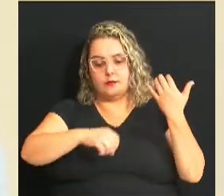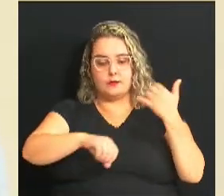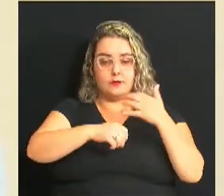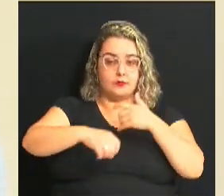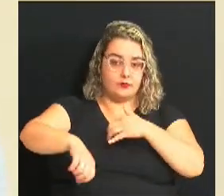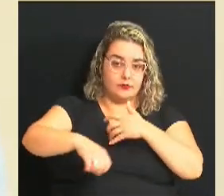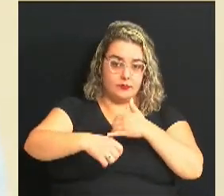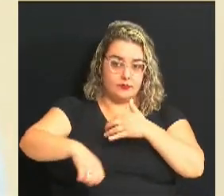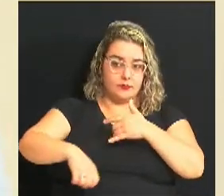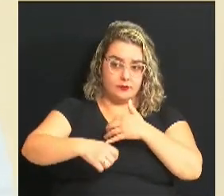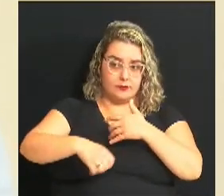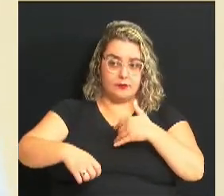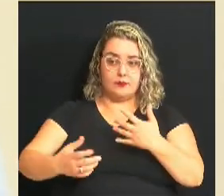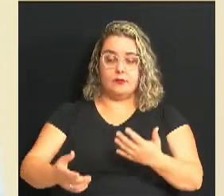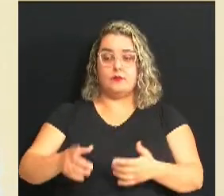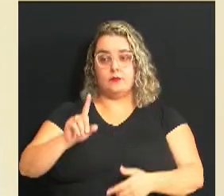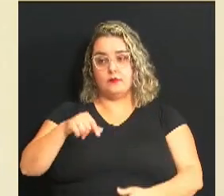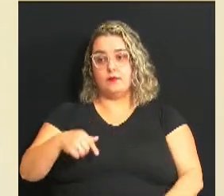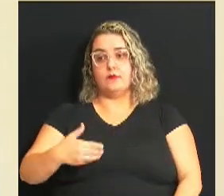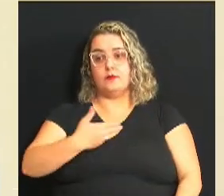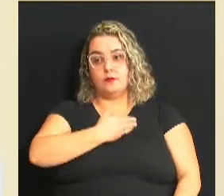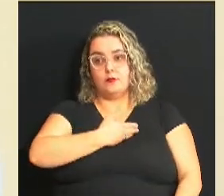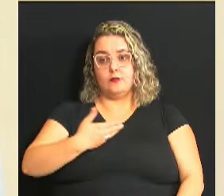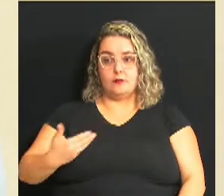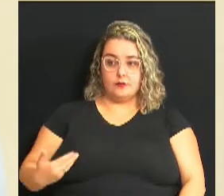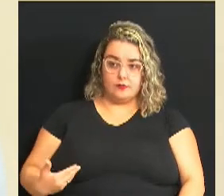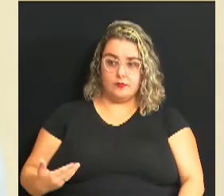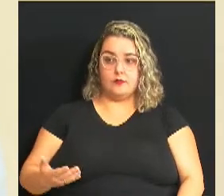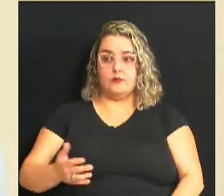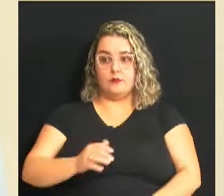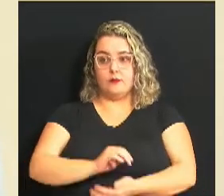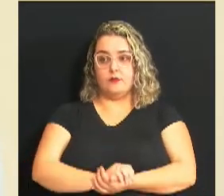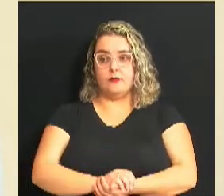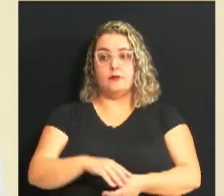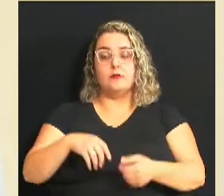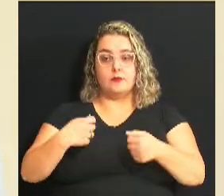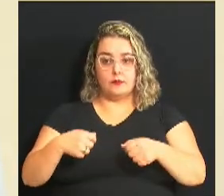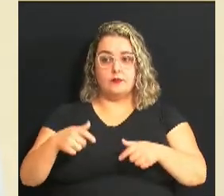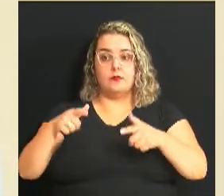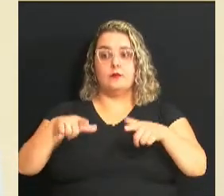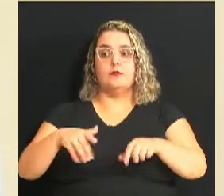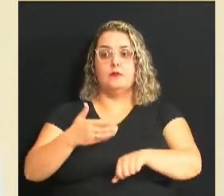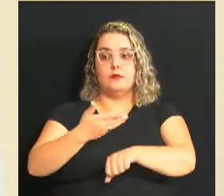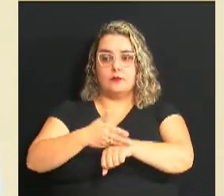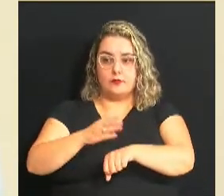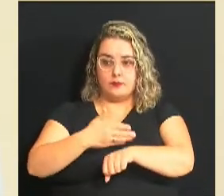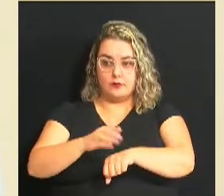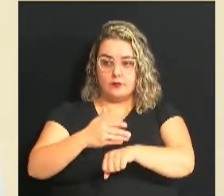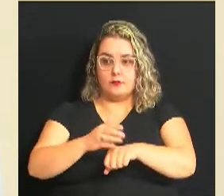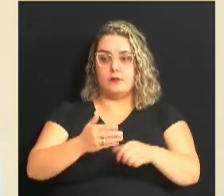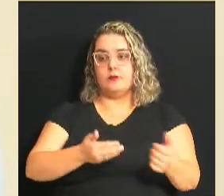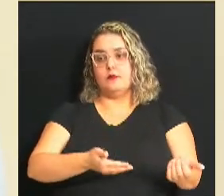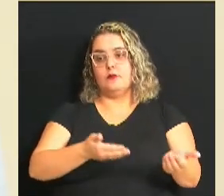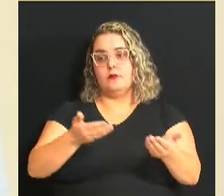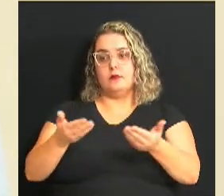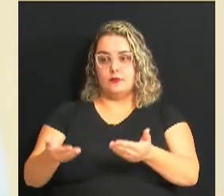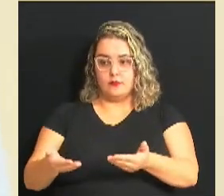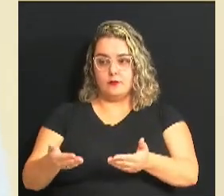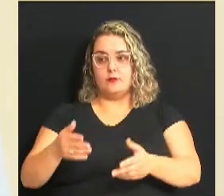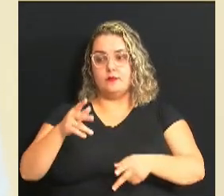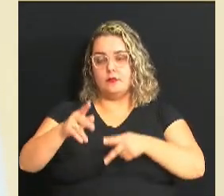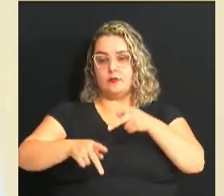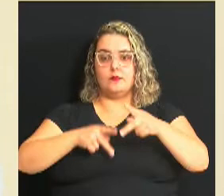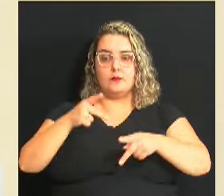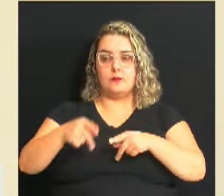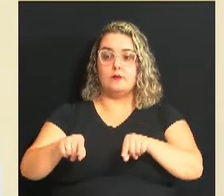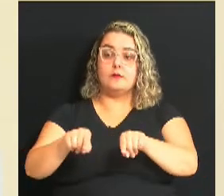um corpo público, né? A orquestra municipal é pública e tem que ter o espaço para ensaiar e para se apresentar para a população, e também é